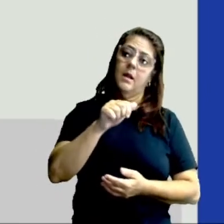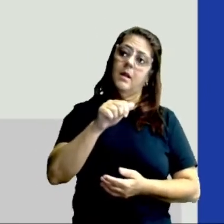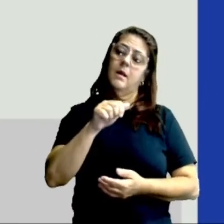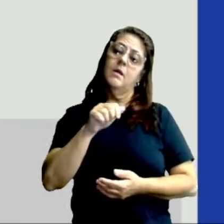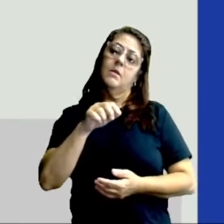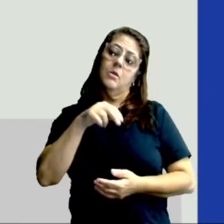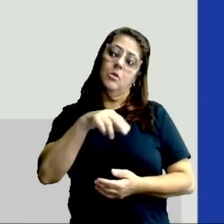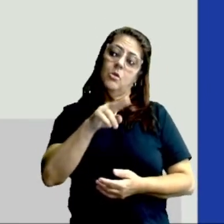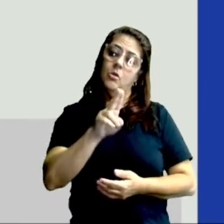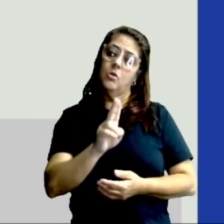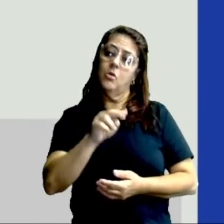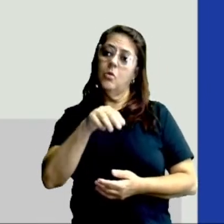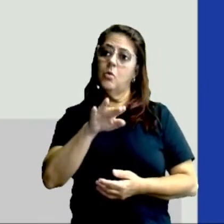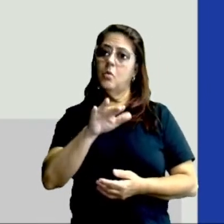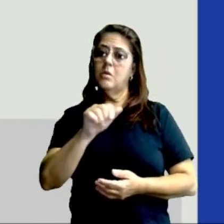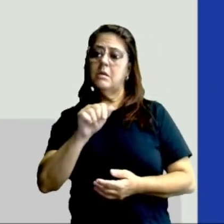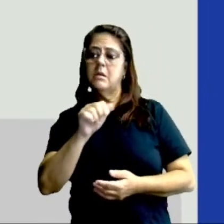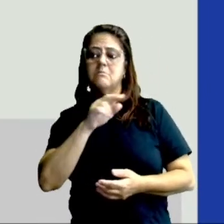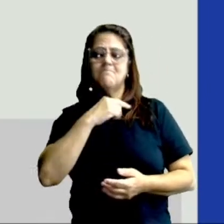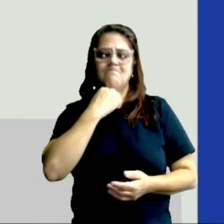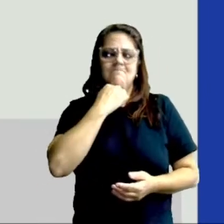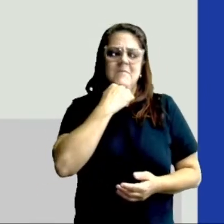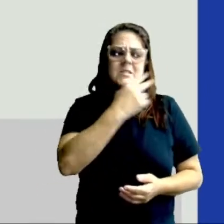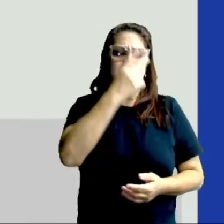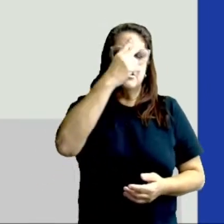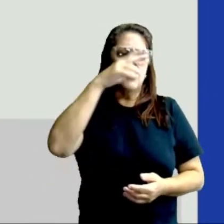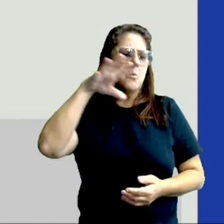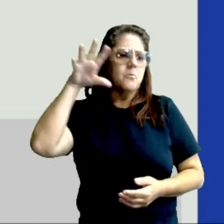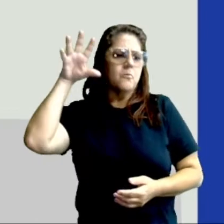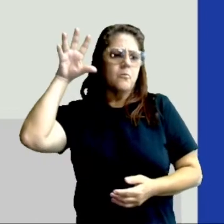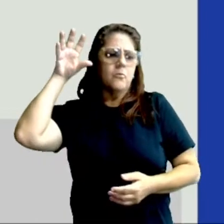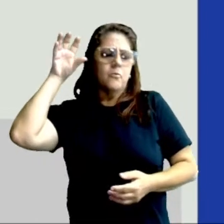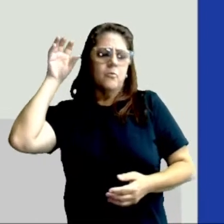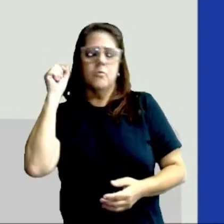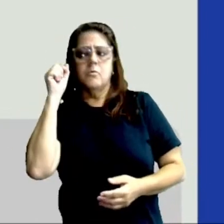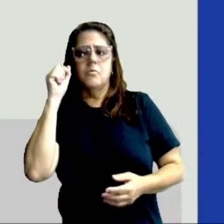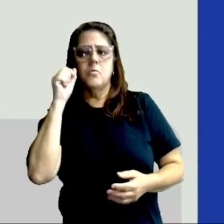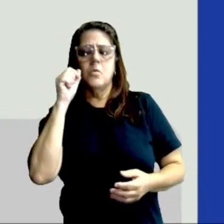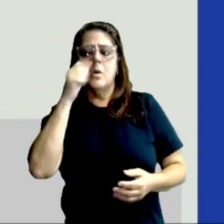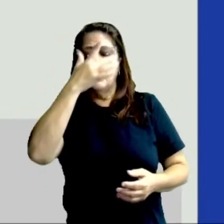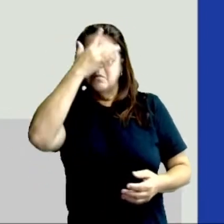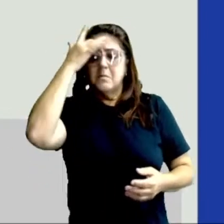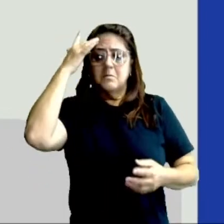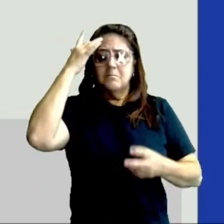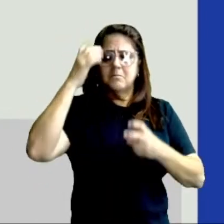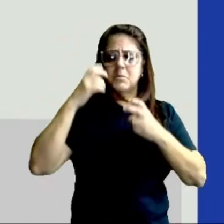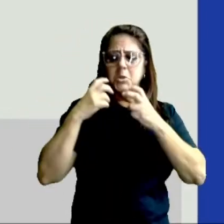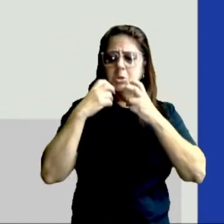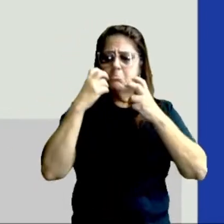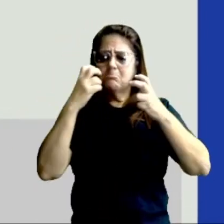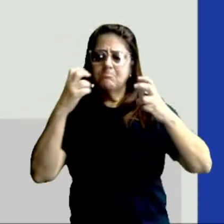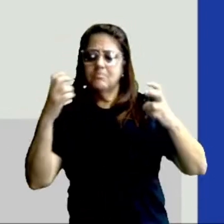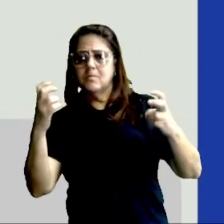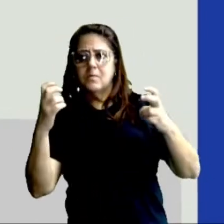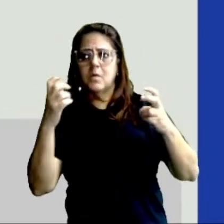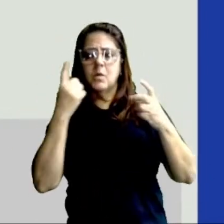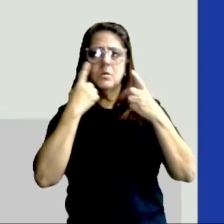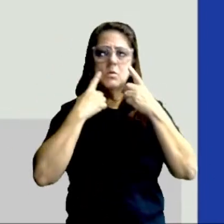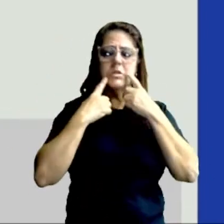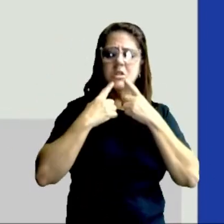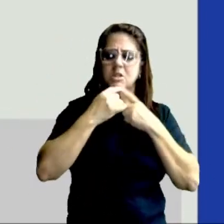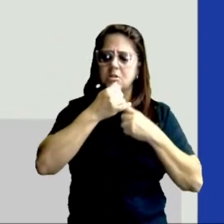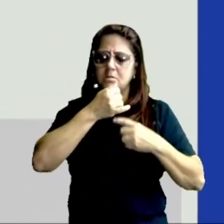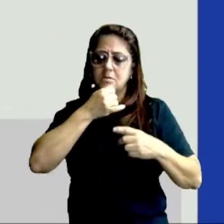raças ninguém ouviu um soluçar de dor no canto do Brasil um aumento triste sempre ecoou